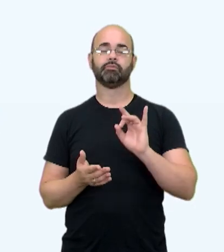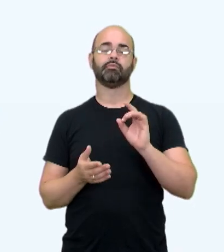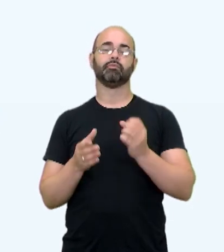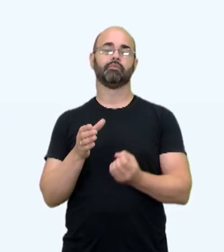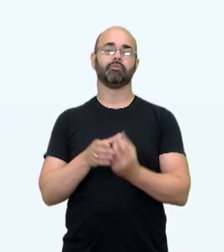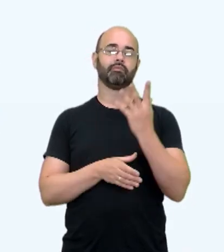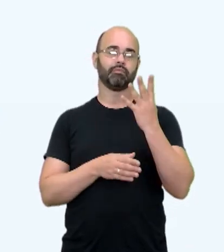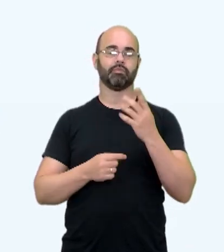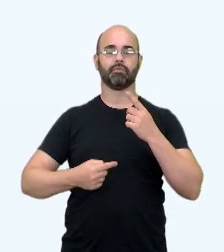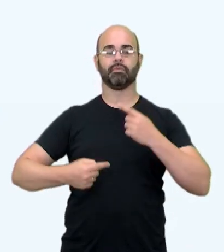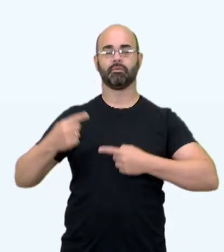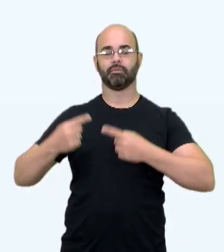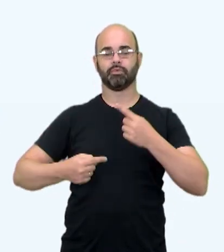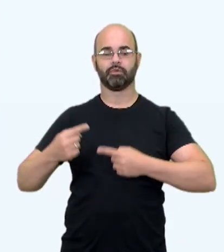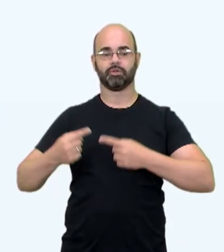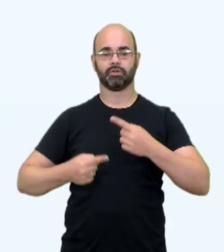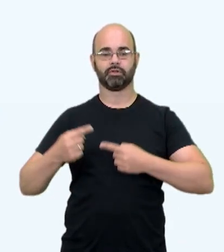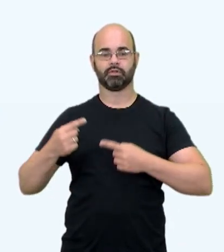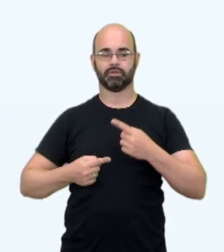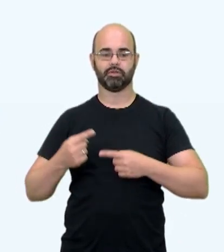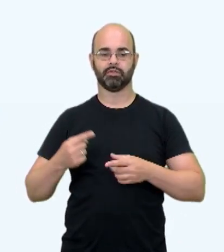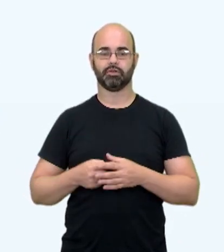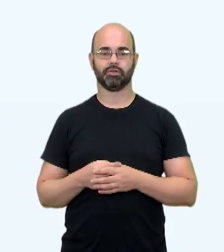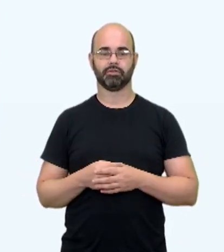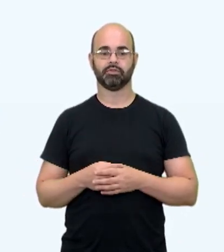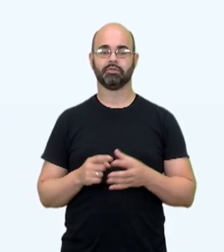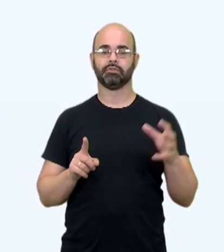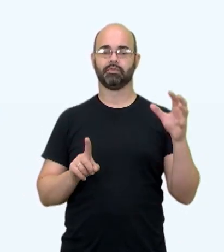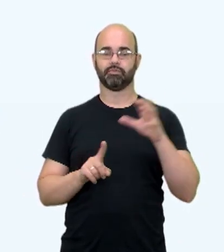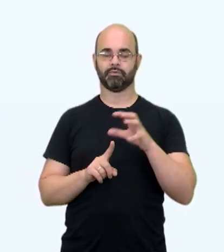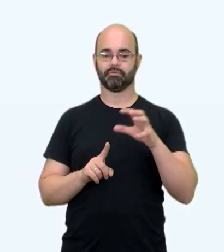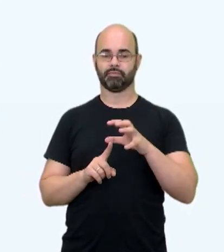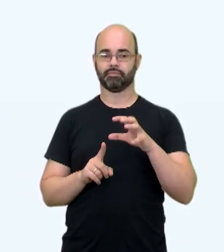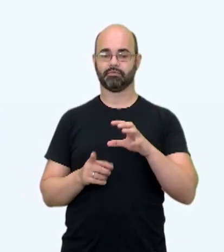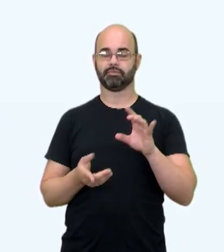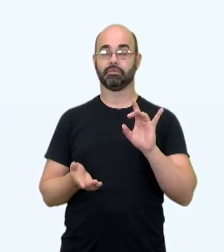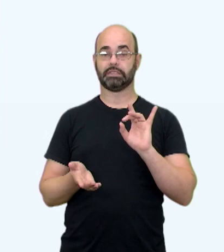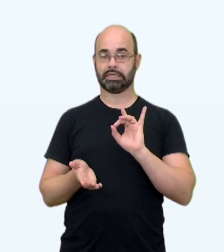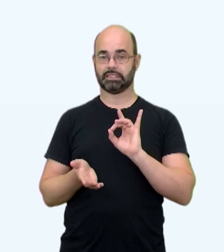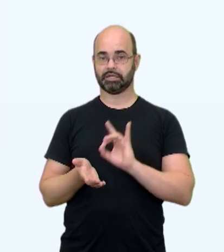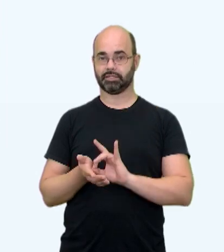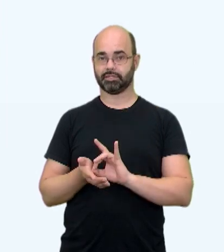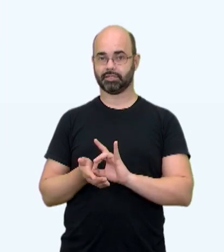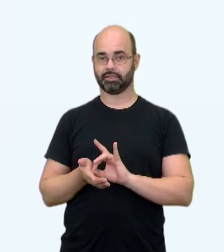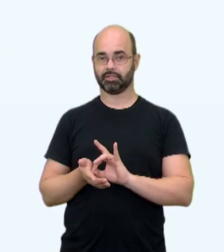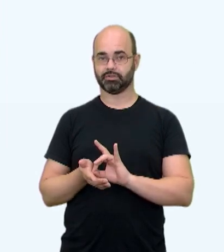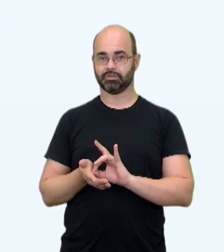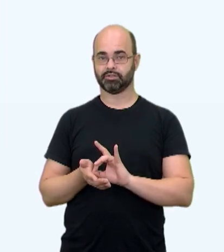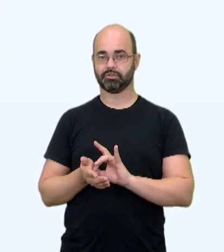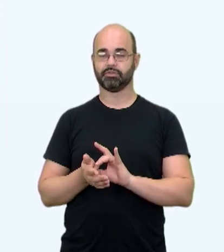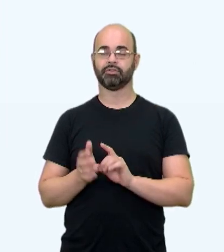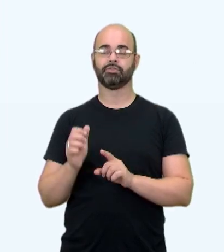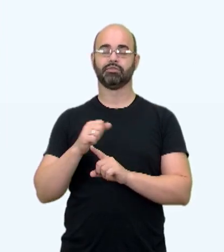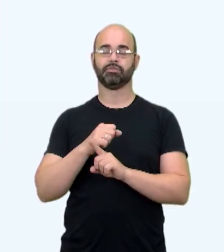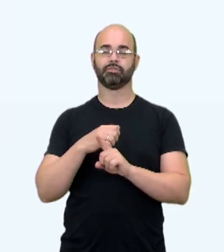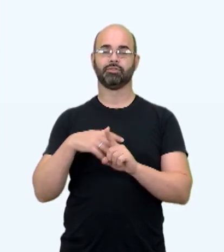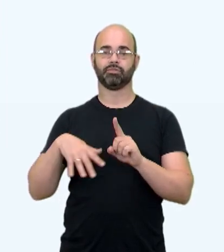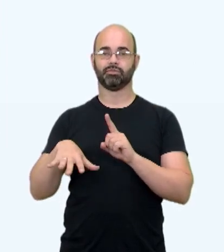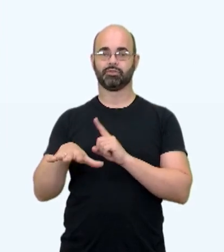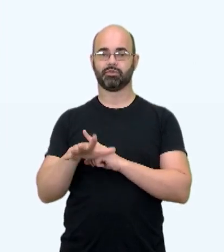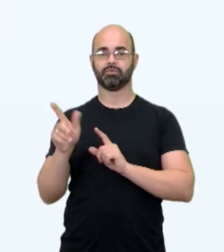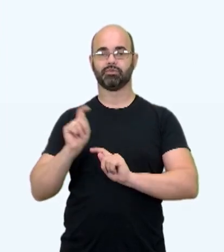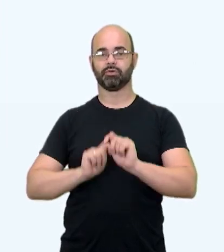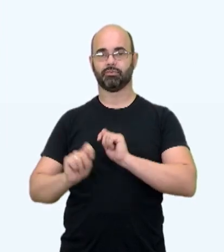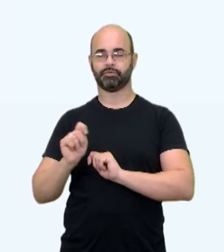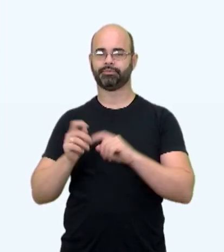fazer políticas, para fazer intervenção na nossa realidade socioeconômica. E, nesse momento, o